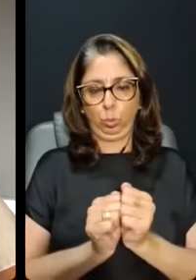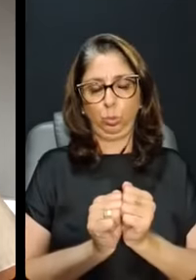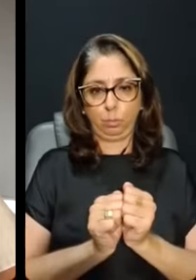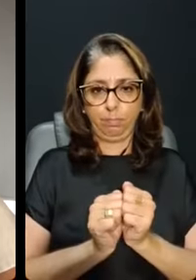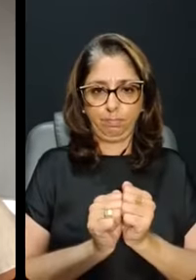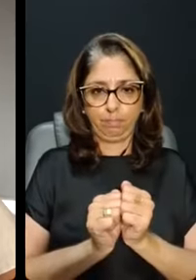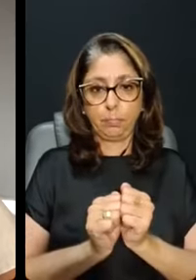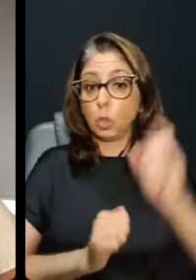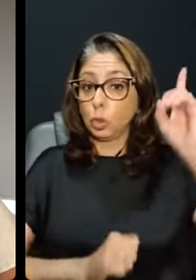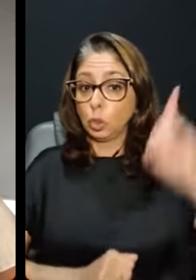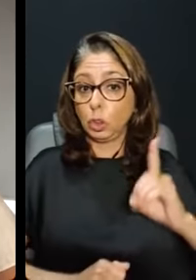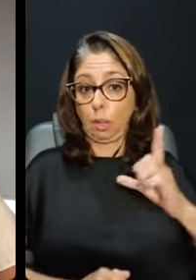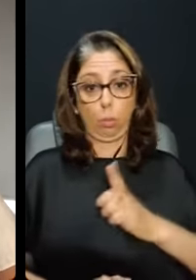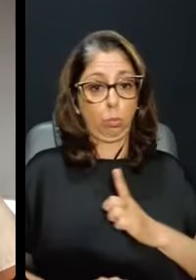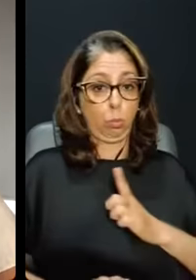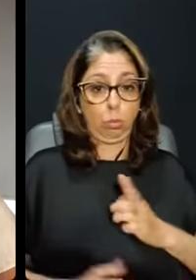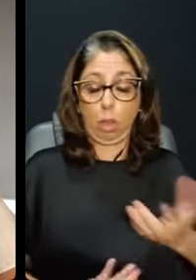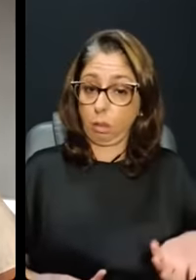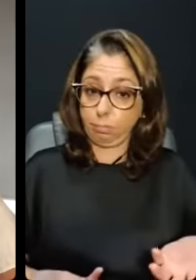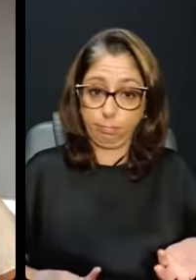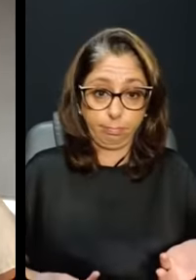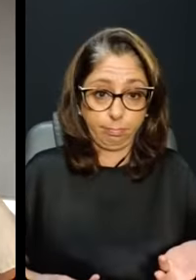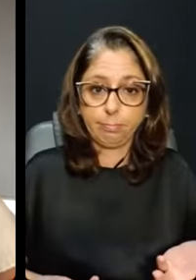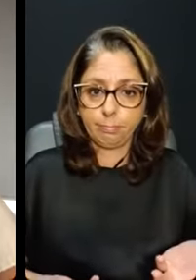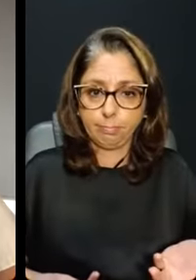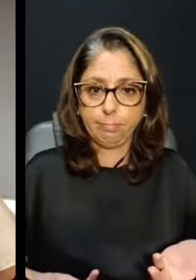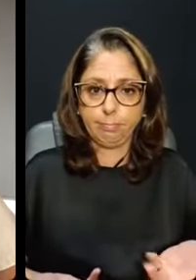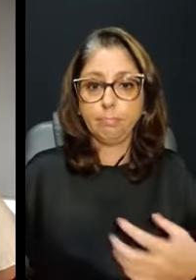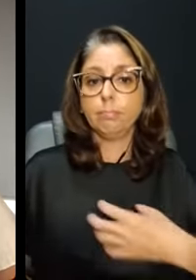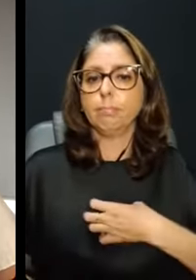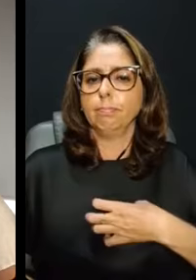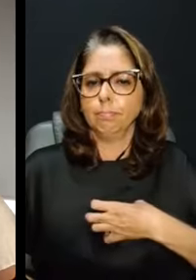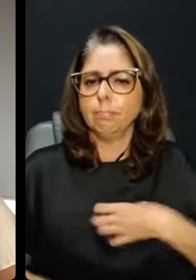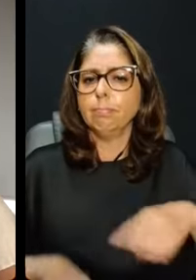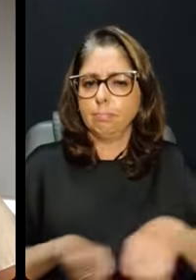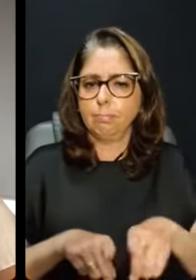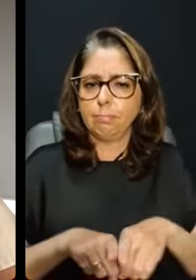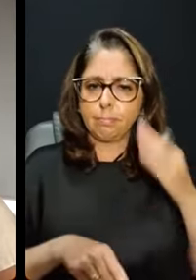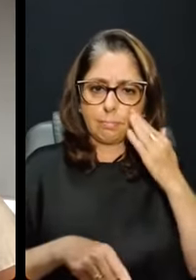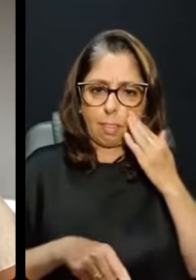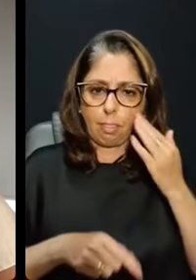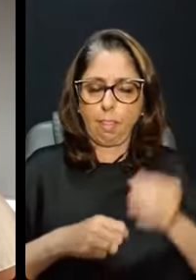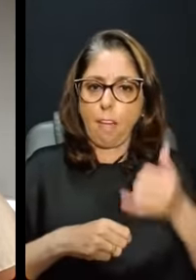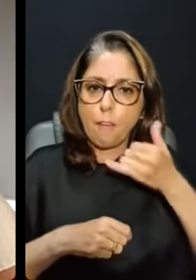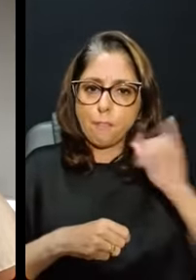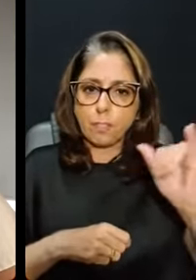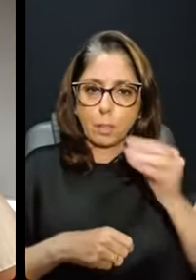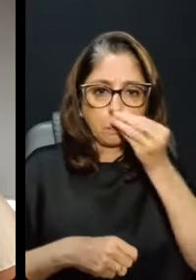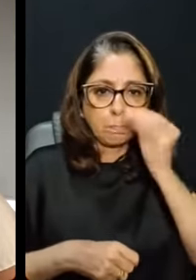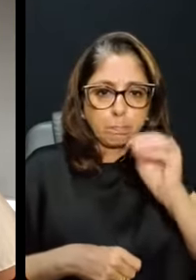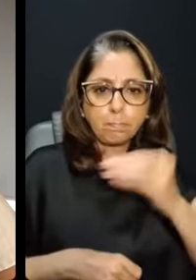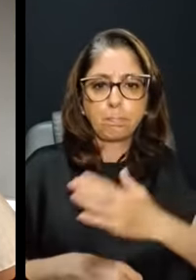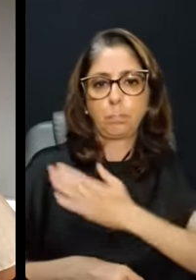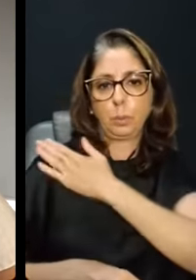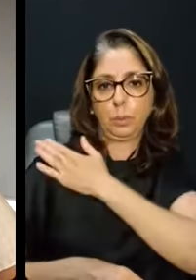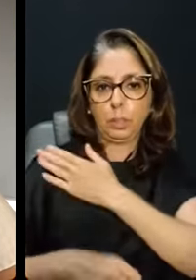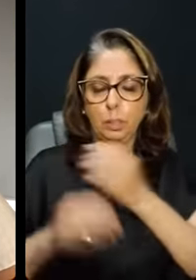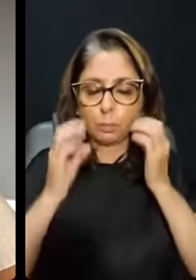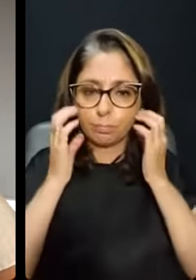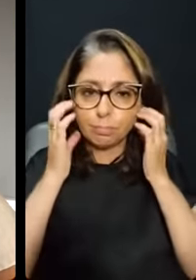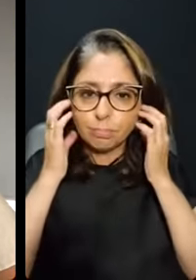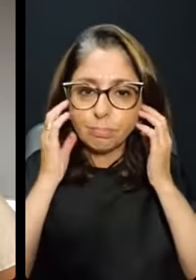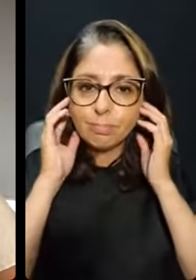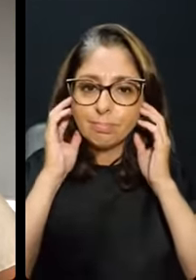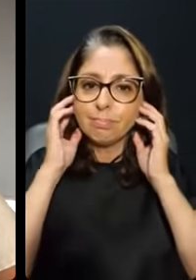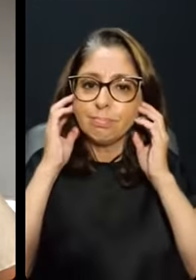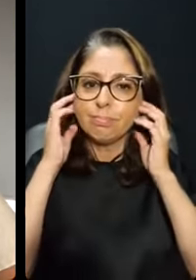de conteúdo, acessibilidade atitudinal, e isso é muito importante de ser trabalhado também. Que é um ponto muito importante.